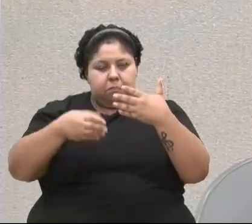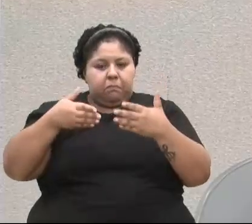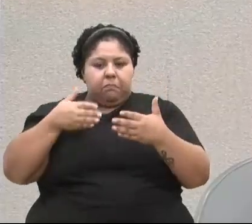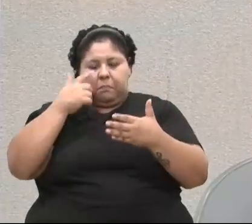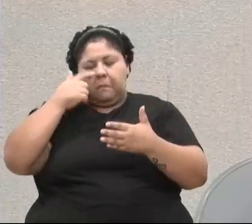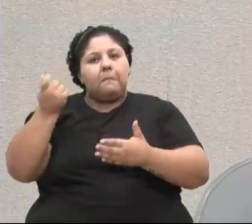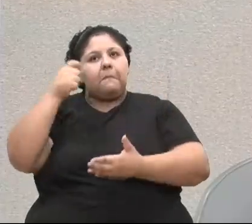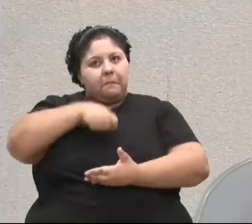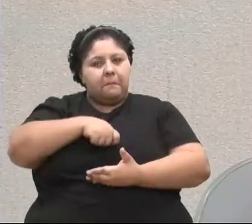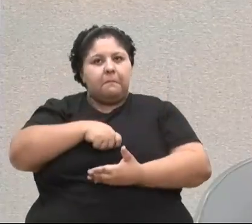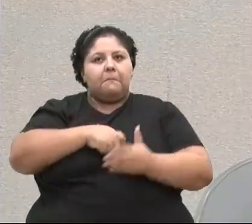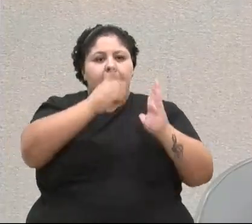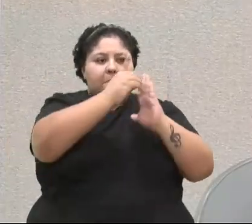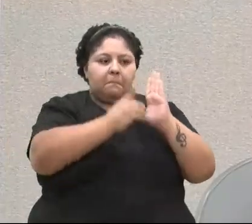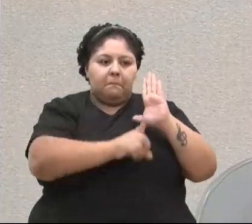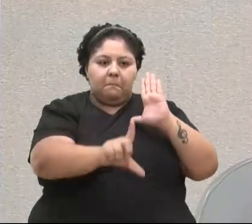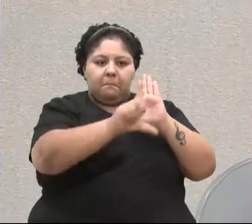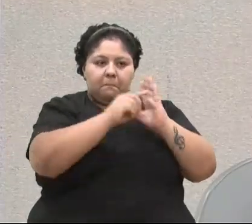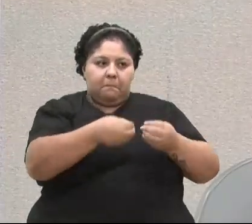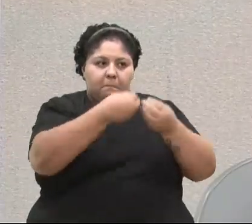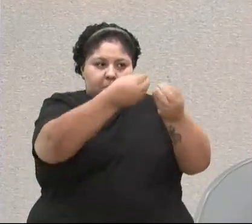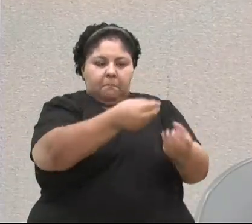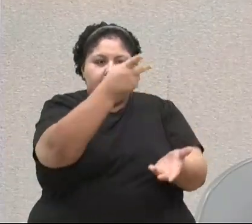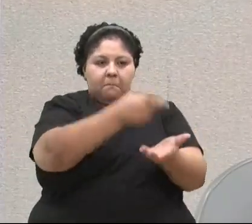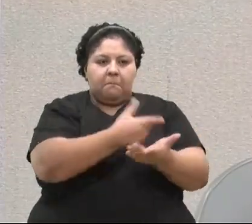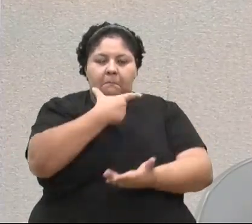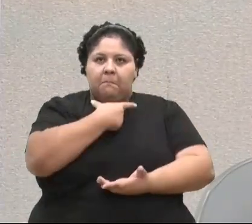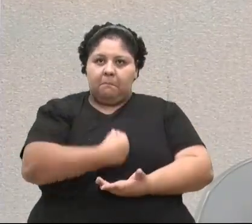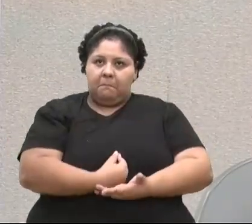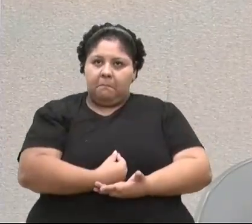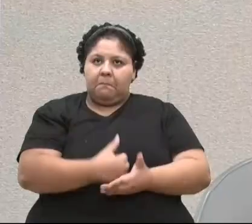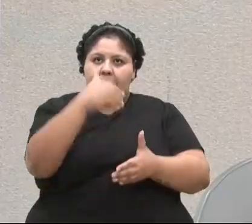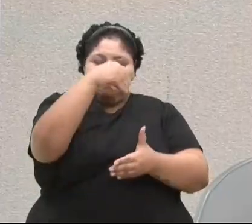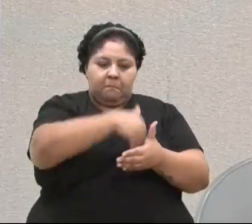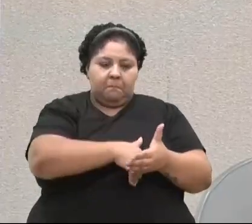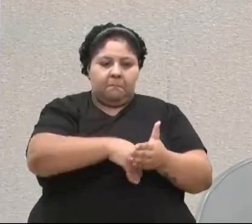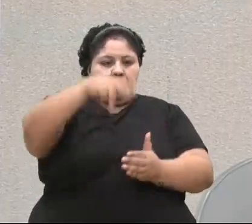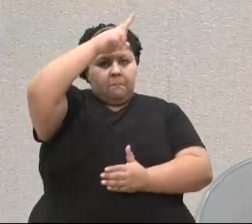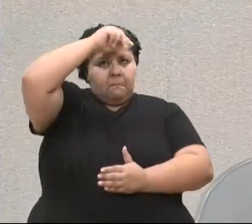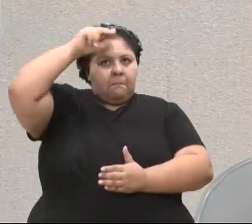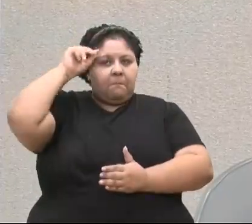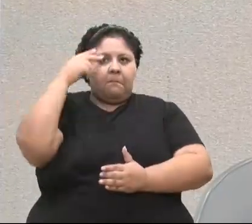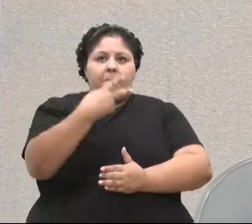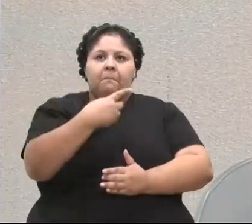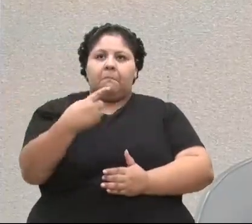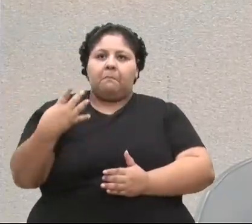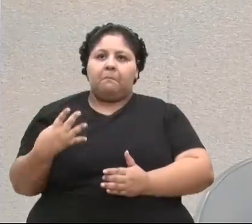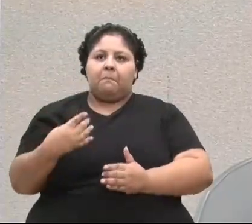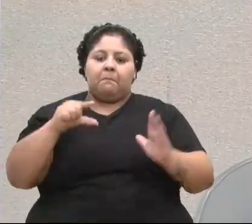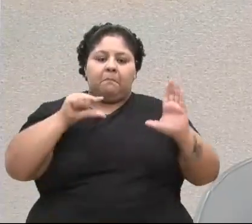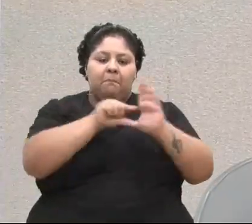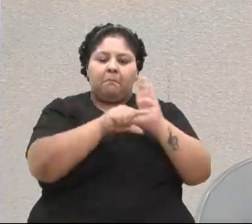projeto de decreto legislativo que concede títulos honoríficos os previstos no Regimento Interno, artigo 214, parágrafo único,